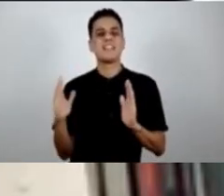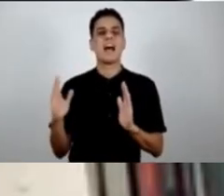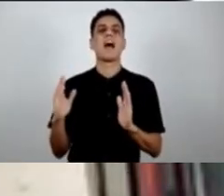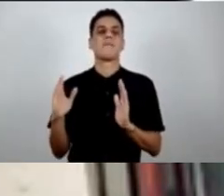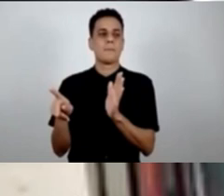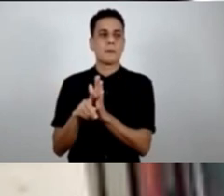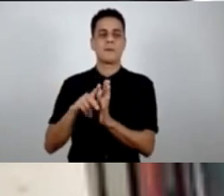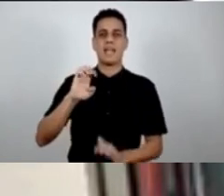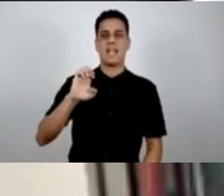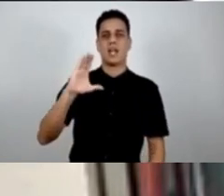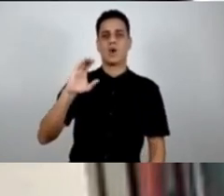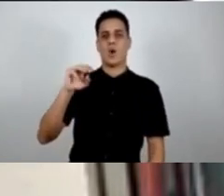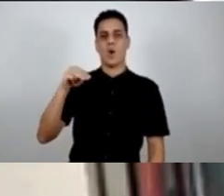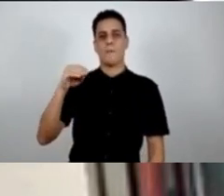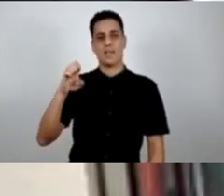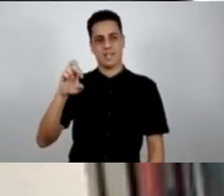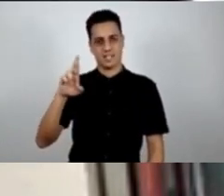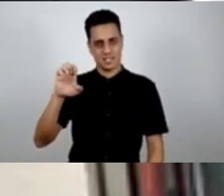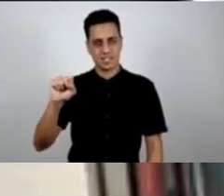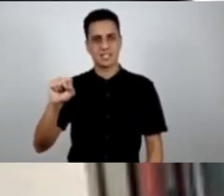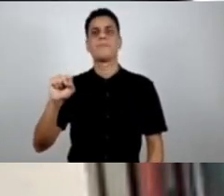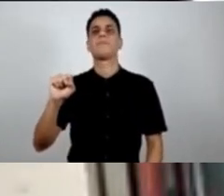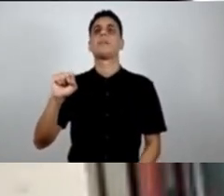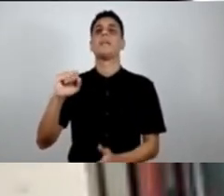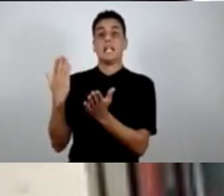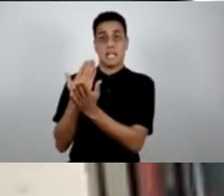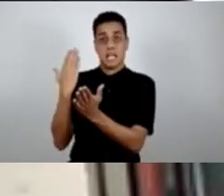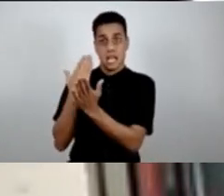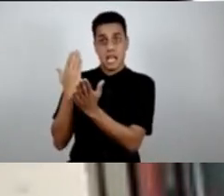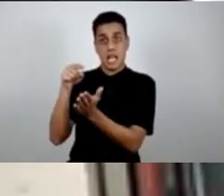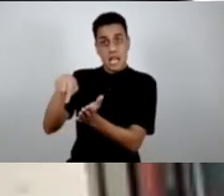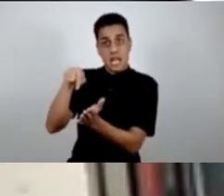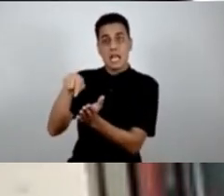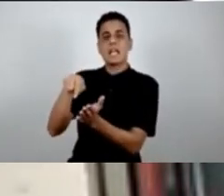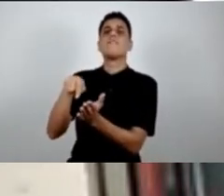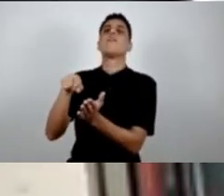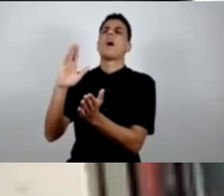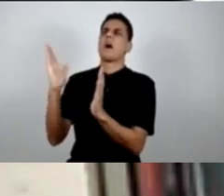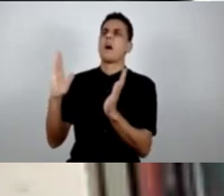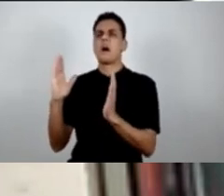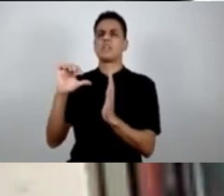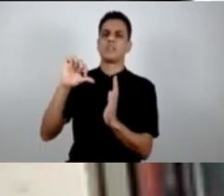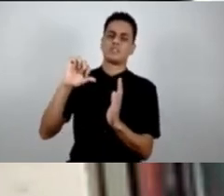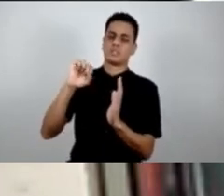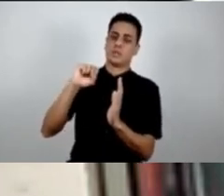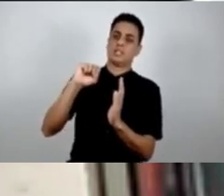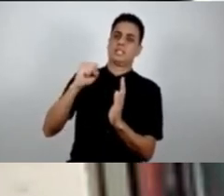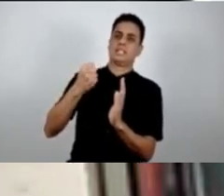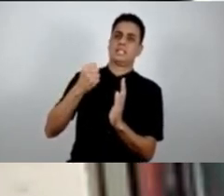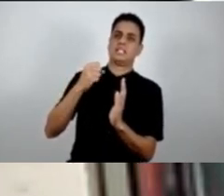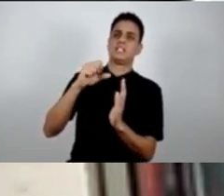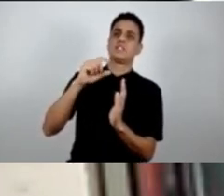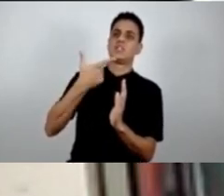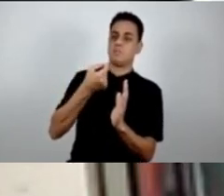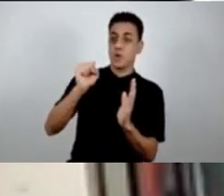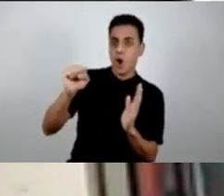que causou bastante entusiasmo numa determinada época, se não me engano, 2008 ou 2009, que é o Cristo Redentor